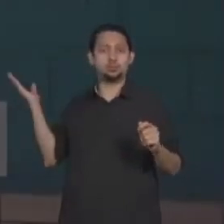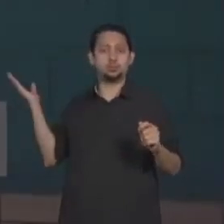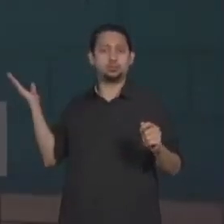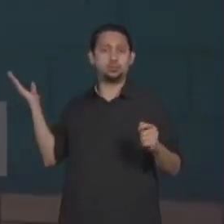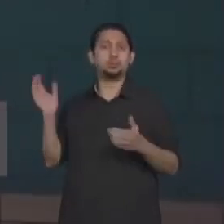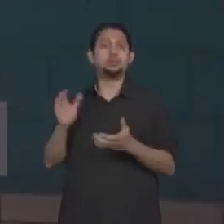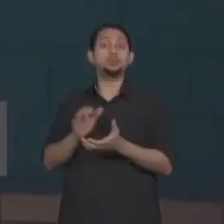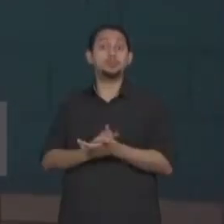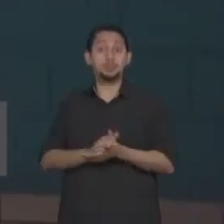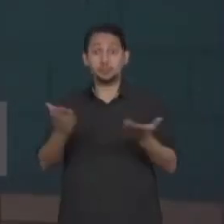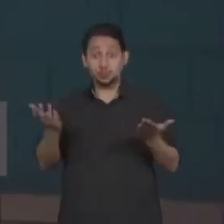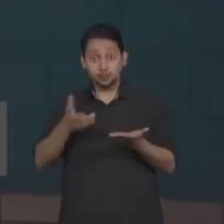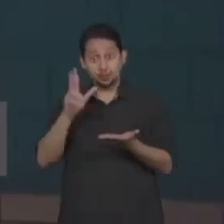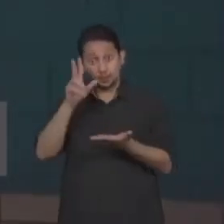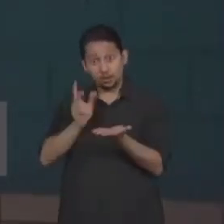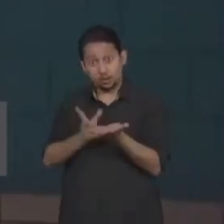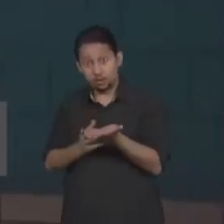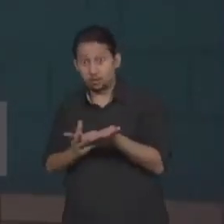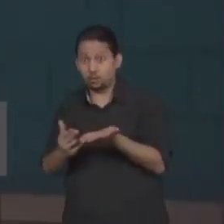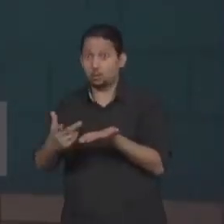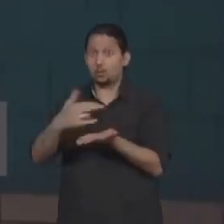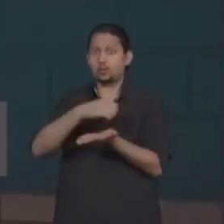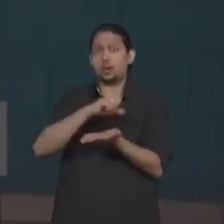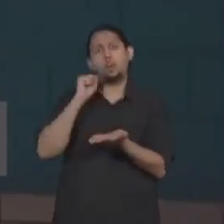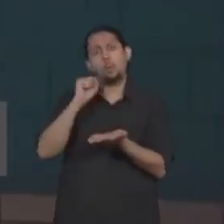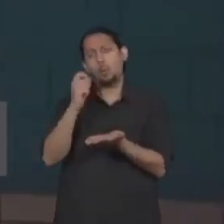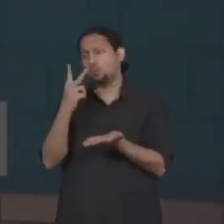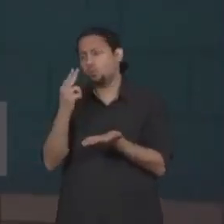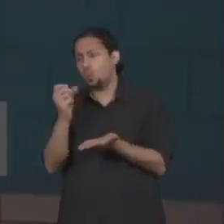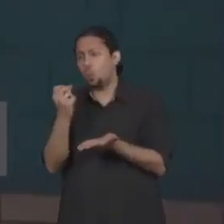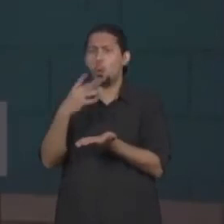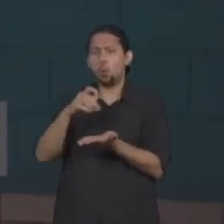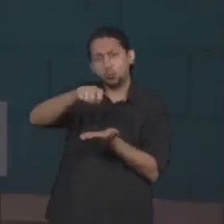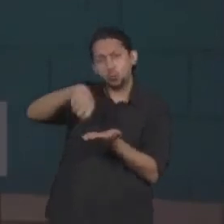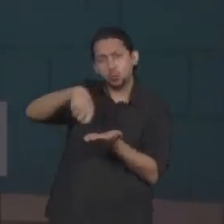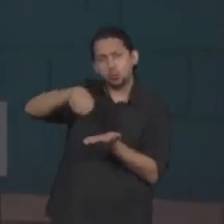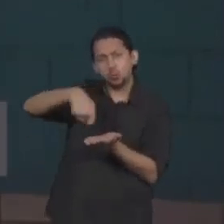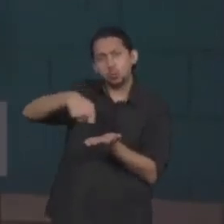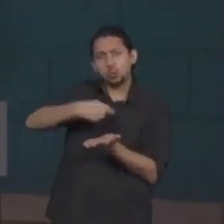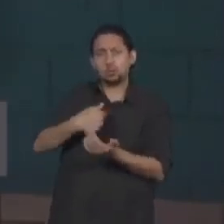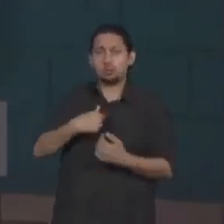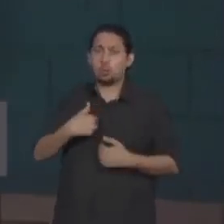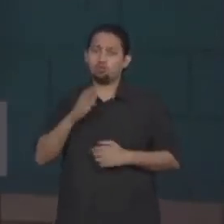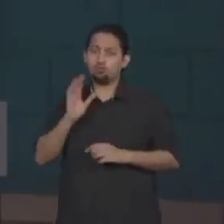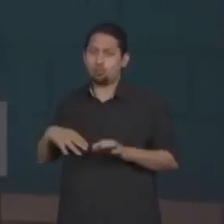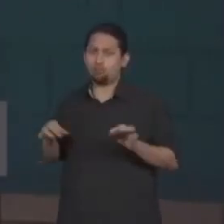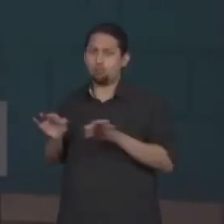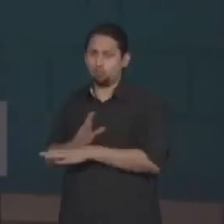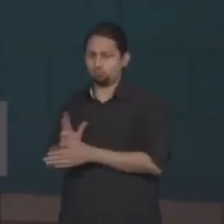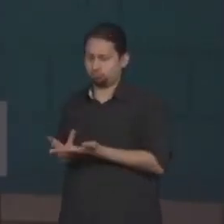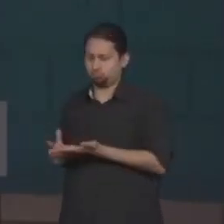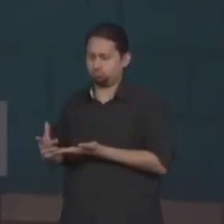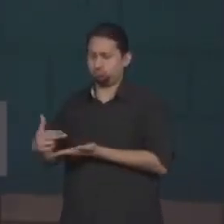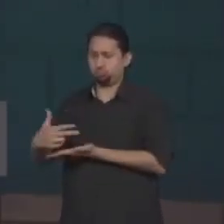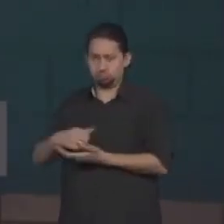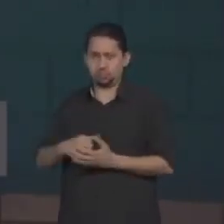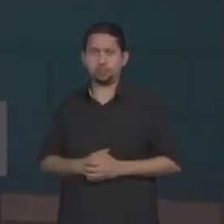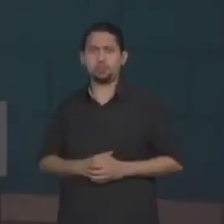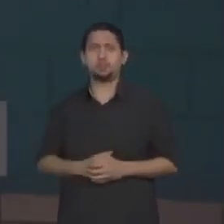Tá? Aí você vai recortar. Pode usar tesoura ou estilete. O meu aqui já está recortado, tá? Vamos